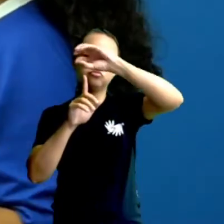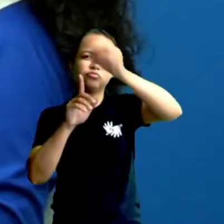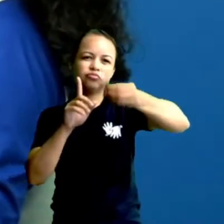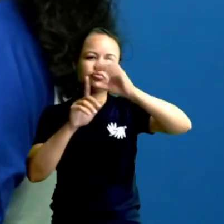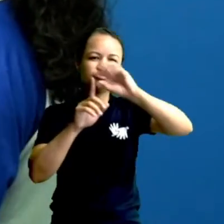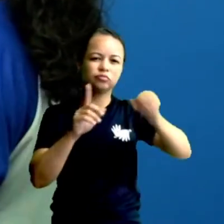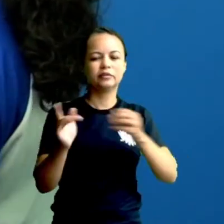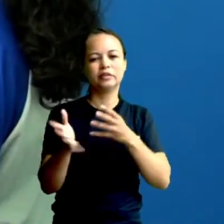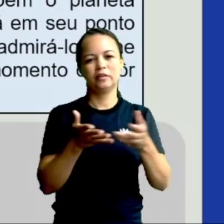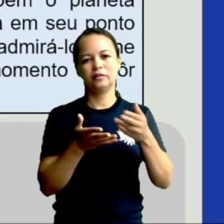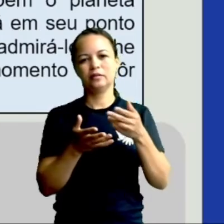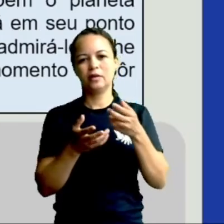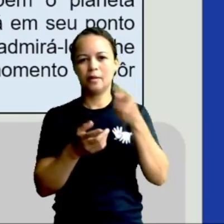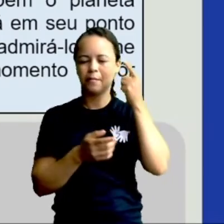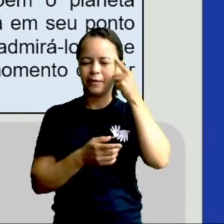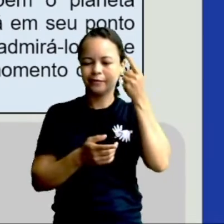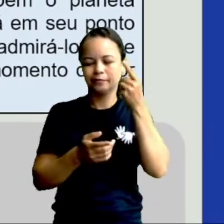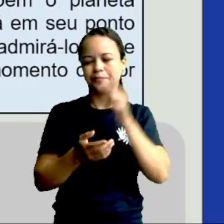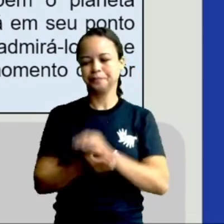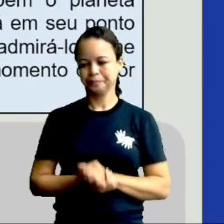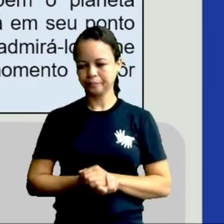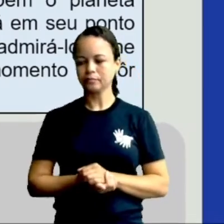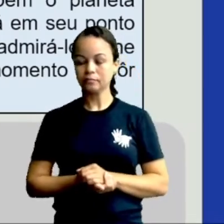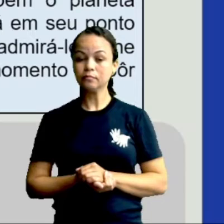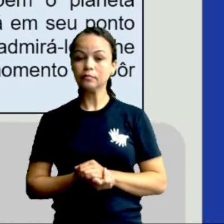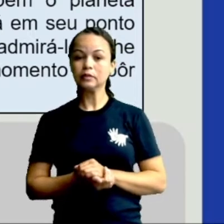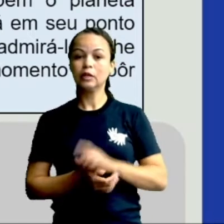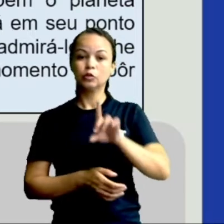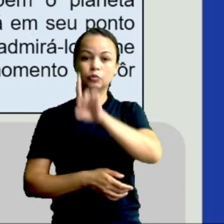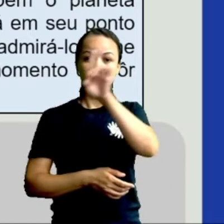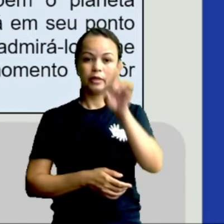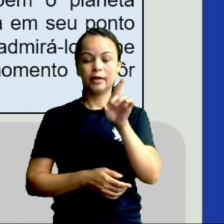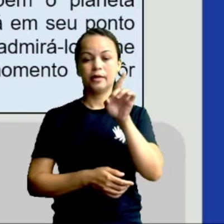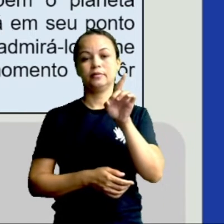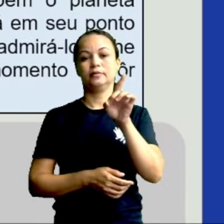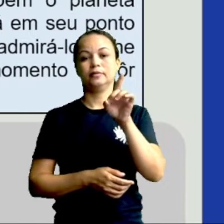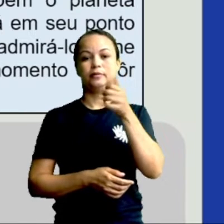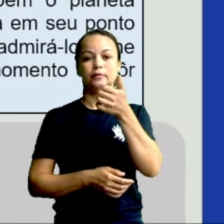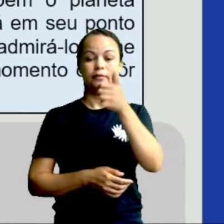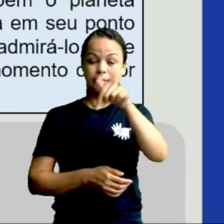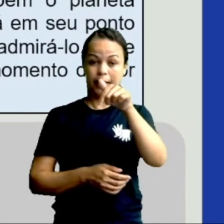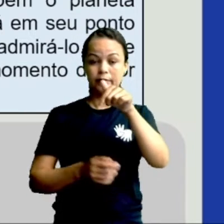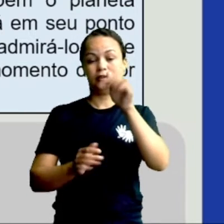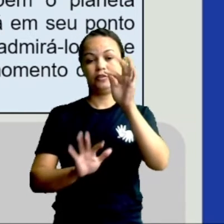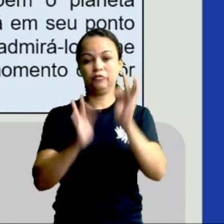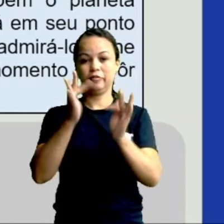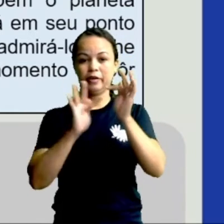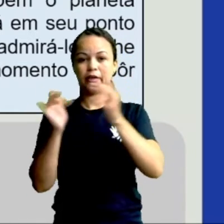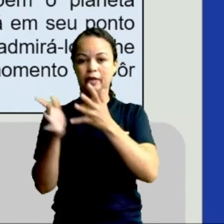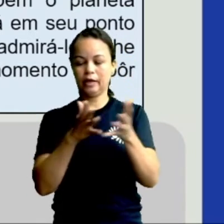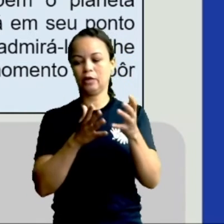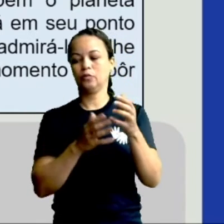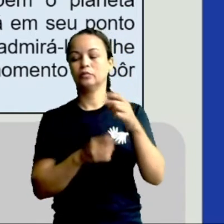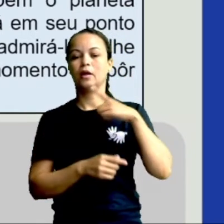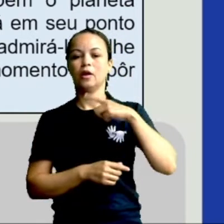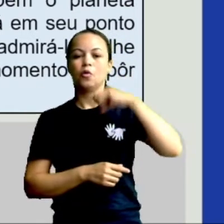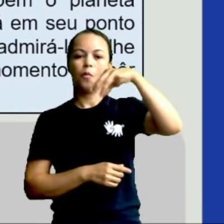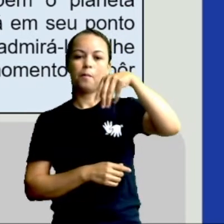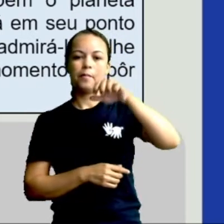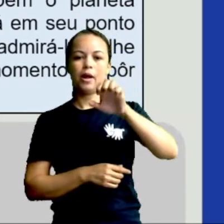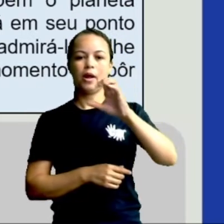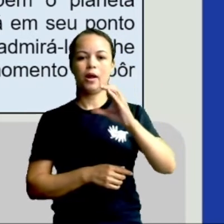imaginaram? Aí vem em fevereiro, dia 7 de janeiro, Mercúrio, que é um dos planetas, né, do sistema